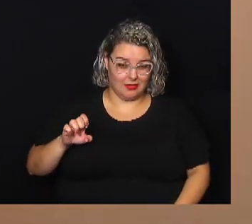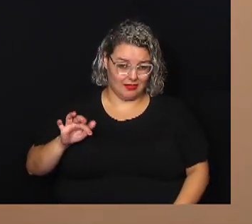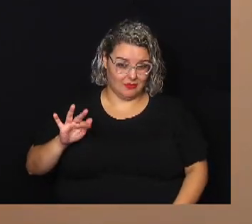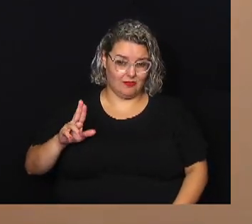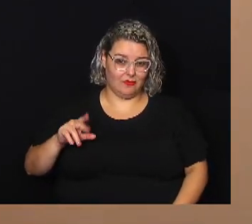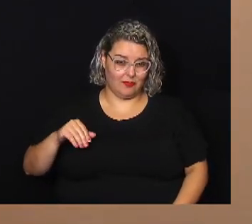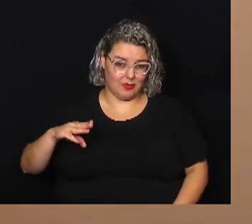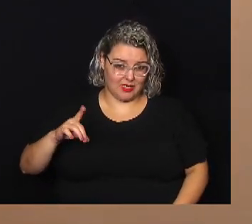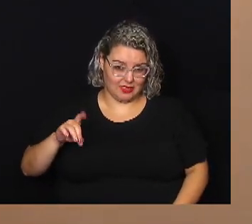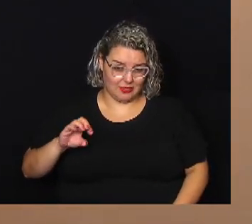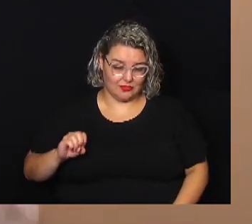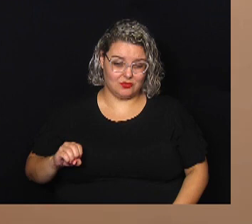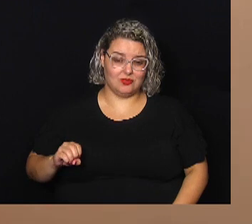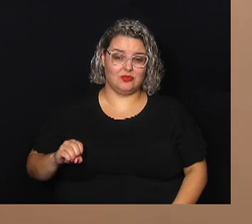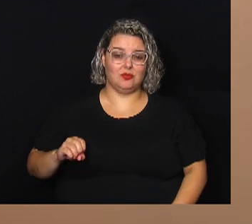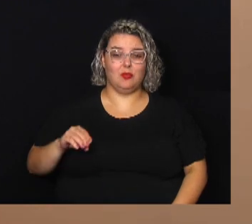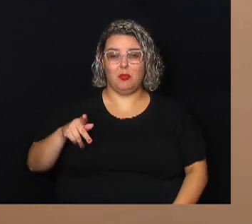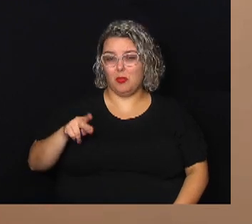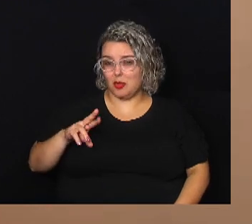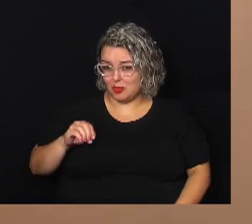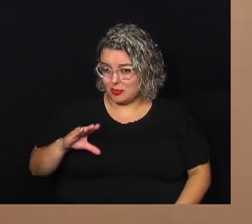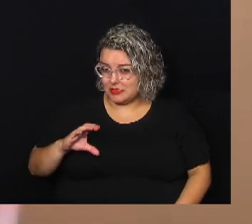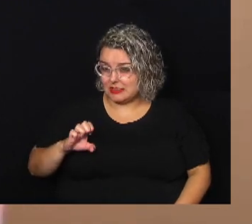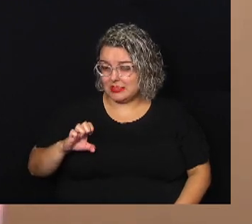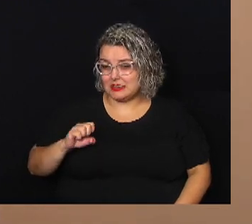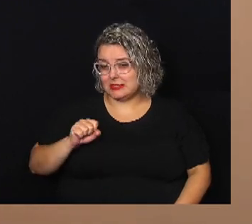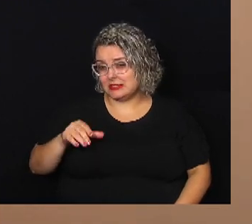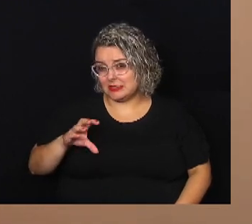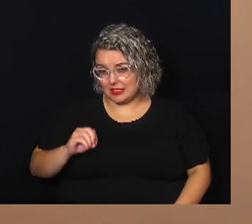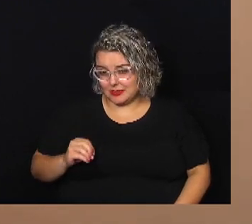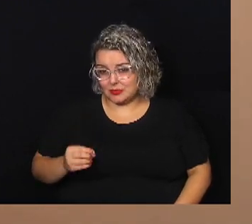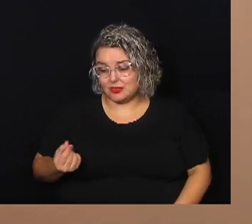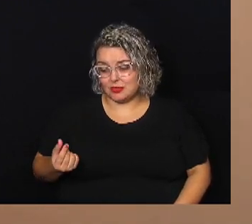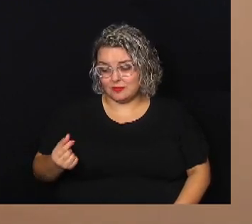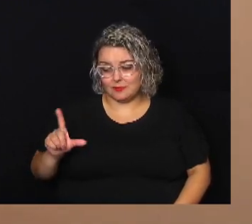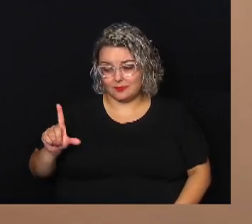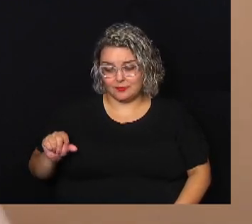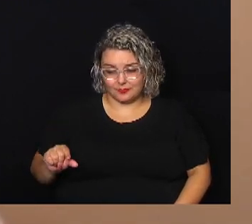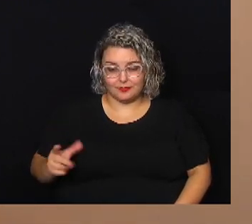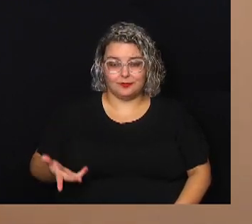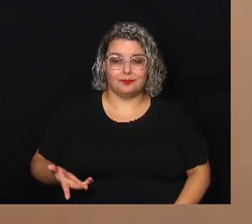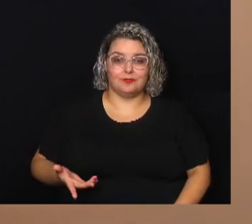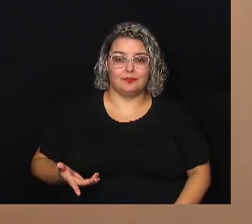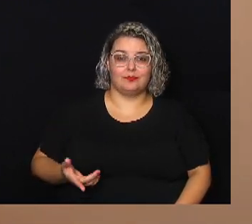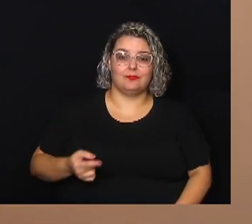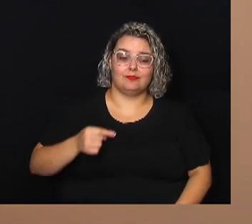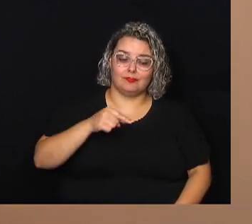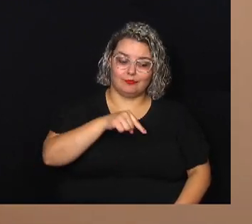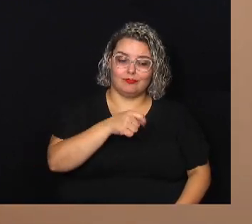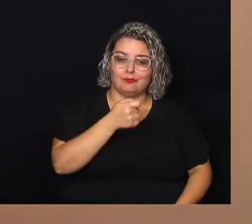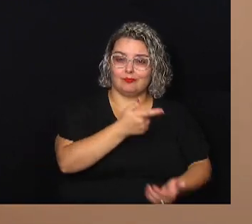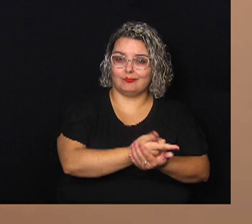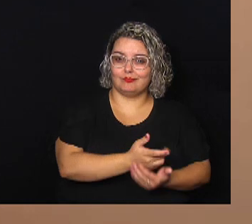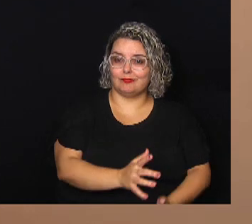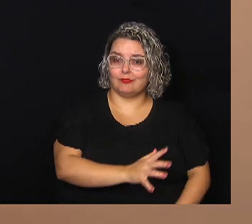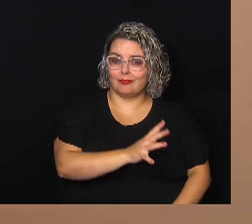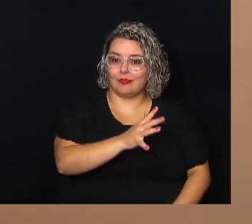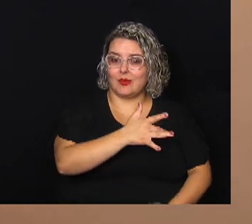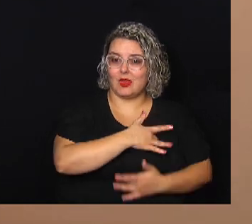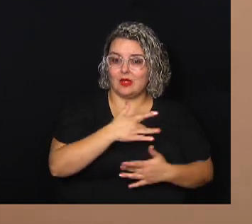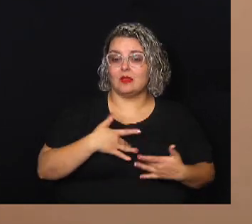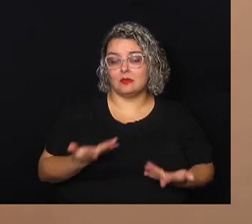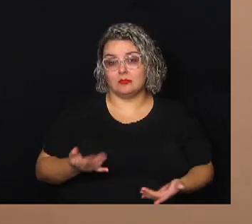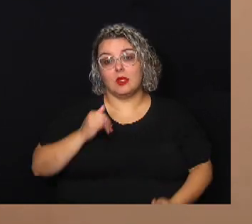qualidade, porque não cabe, infelizmente, na nossa cesta básica no nosso salário mínimo. Dito